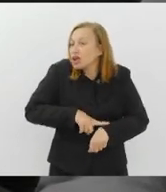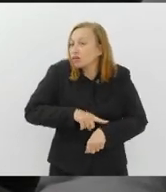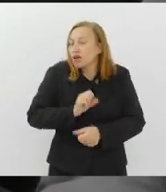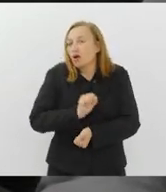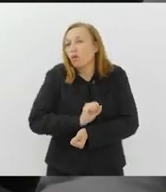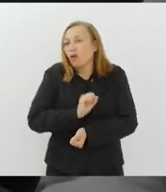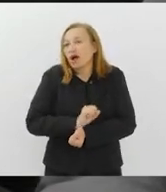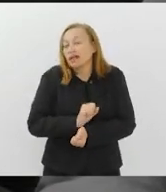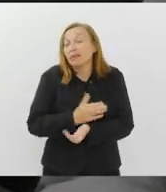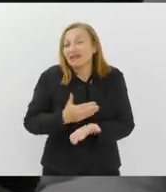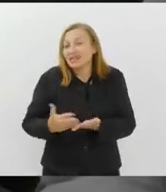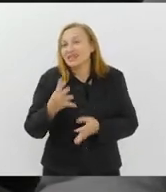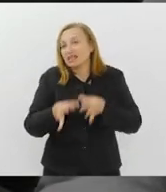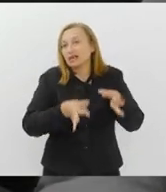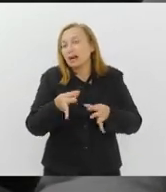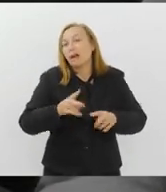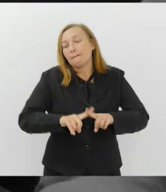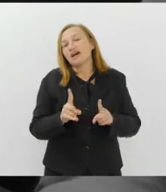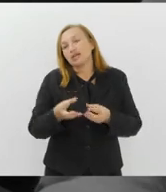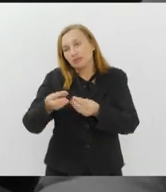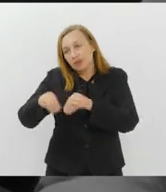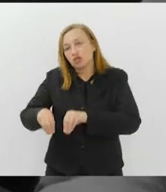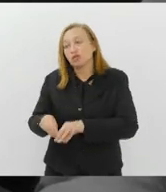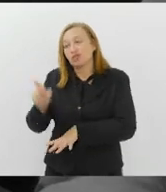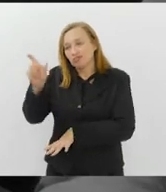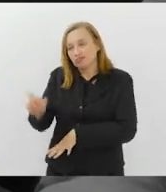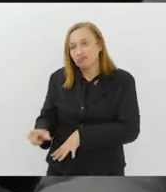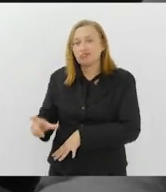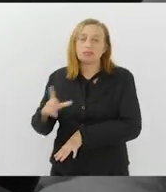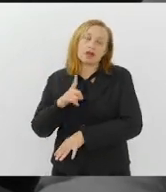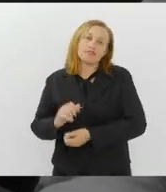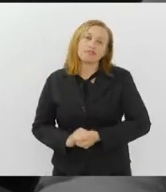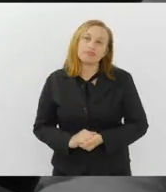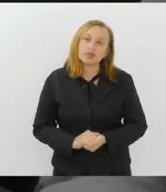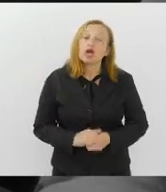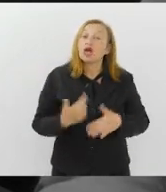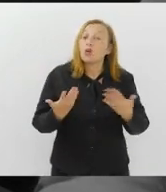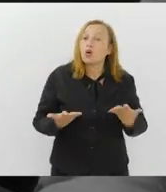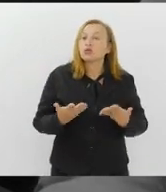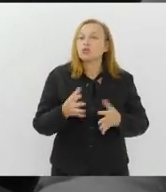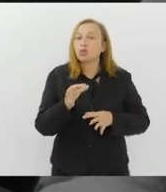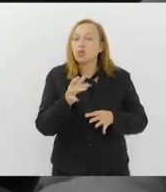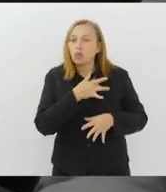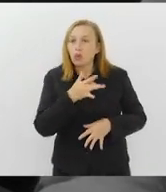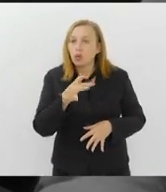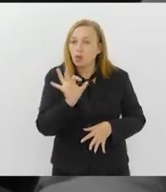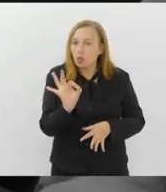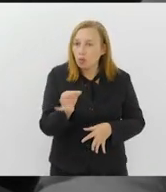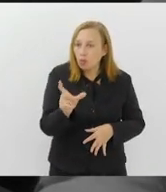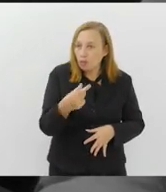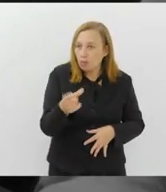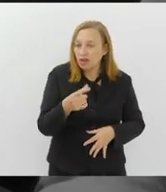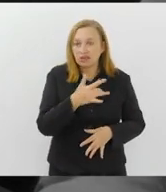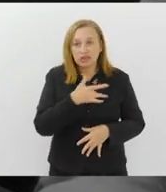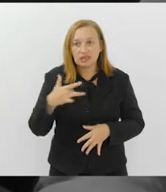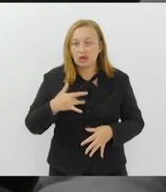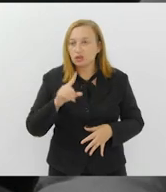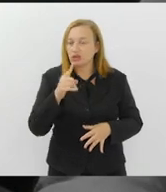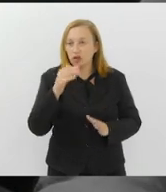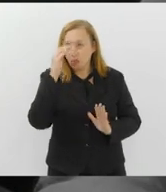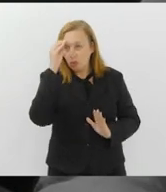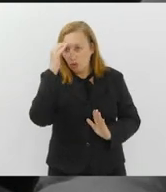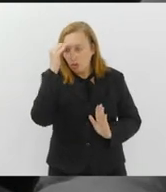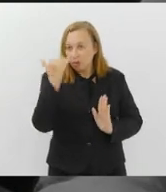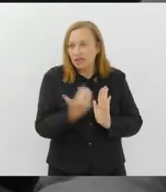do tratamento, mais prejuízo aquele indivíduo tem. E, quando o plano de saúde descumpre essa tutela, ele atrasa